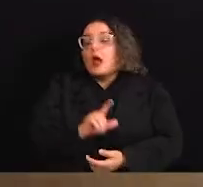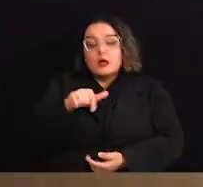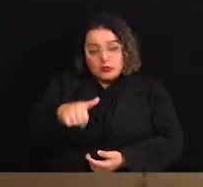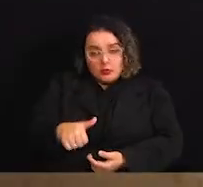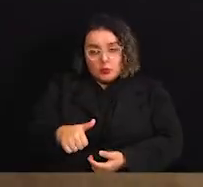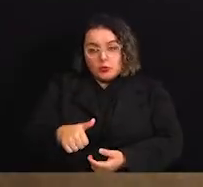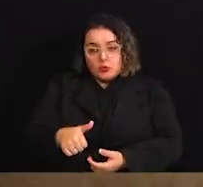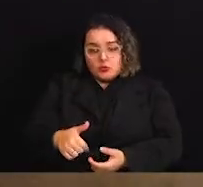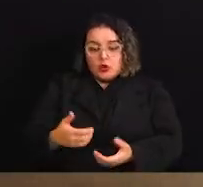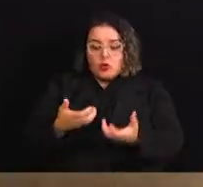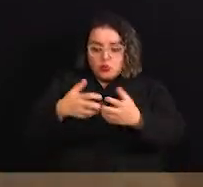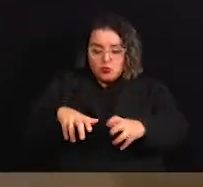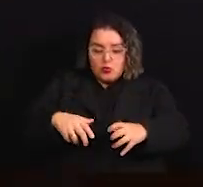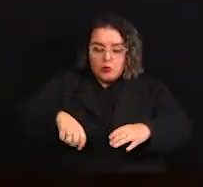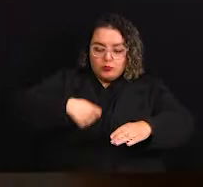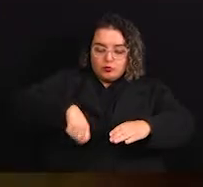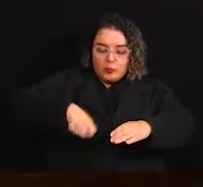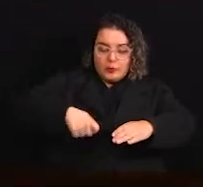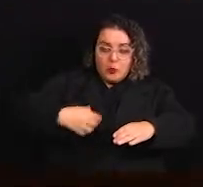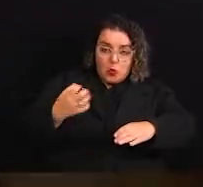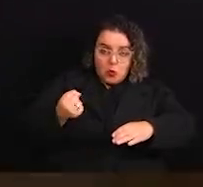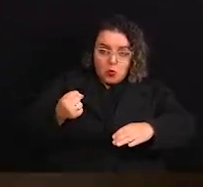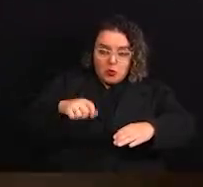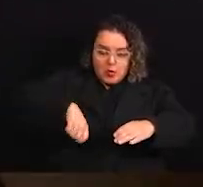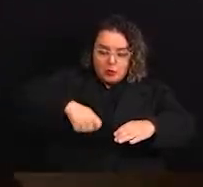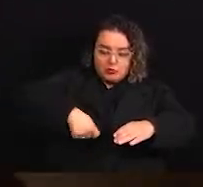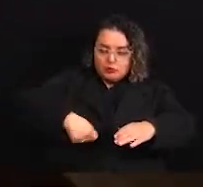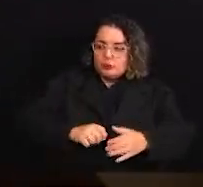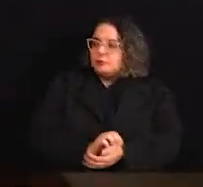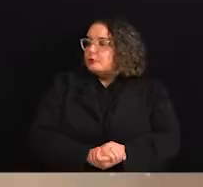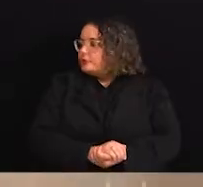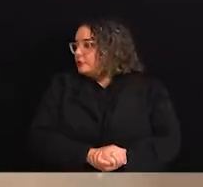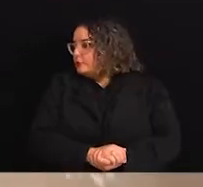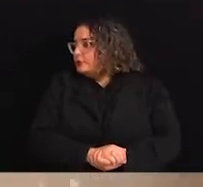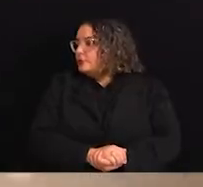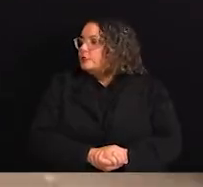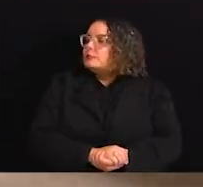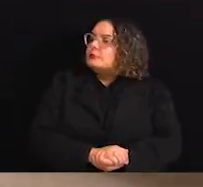Na sequência, no ovo batido com leite.